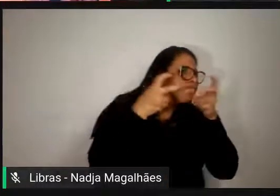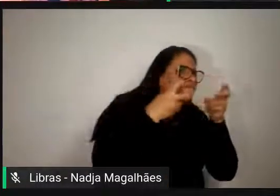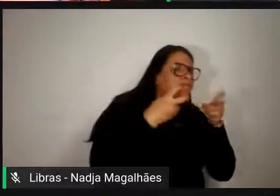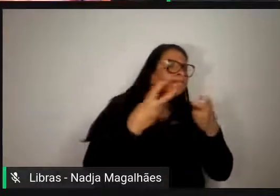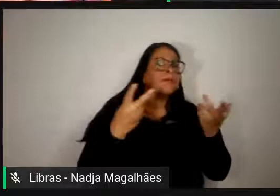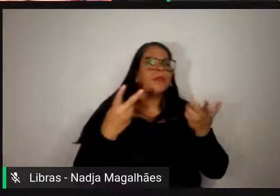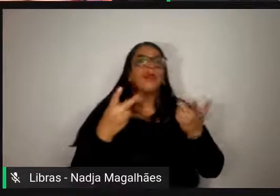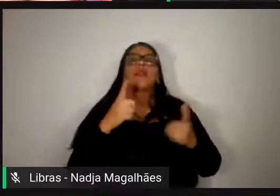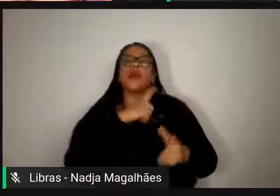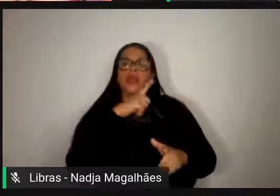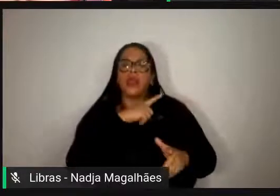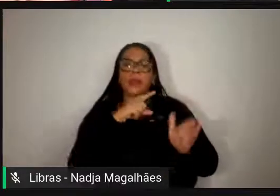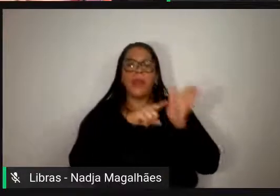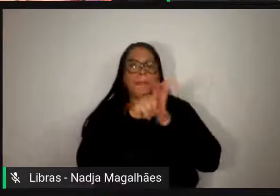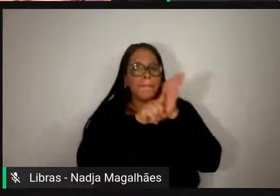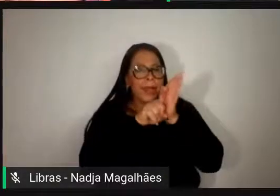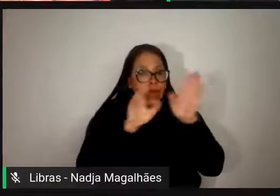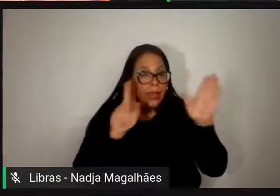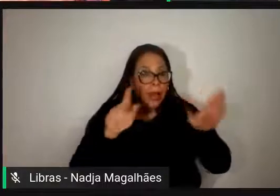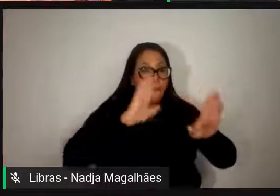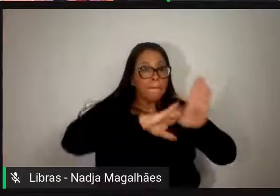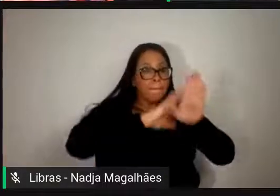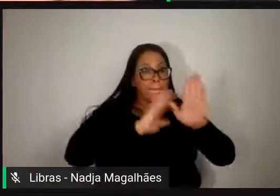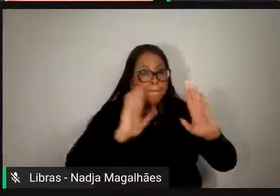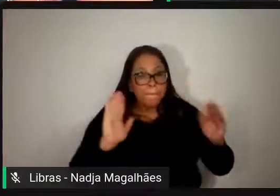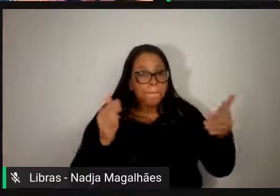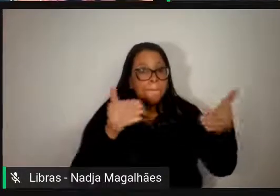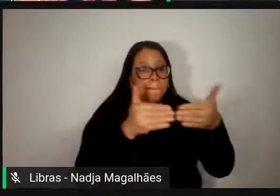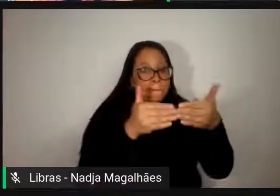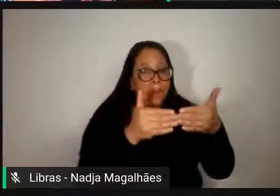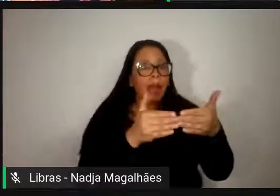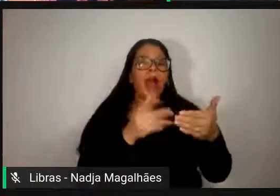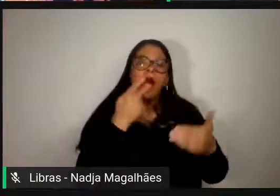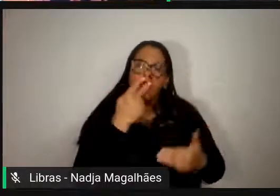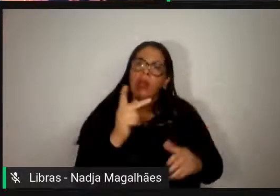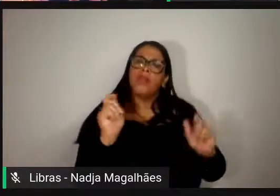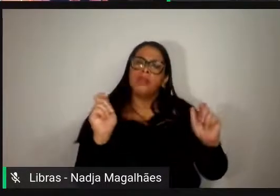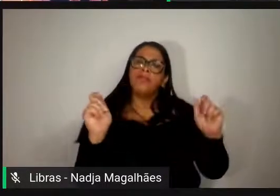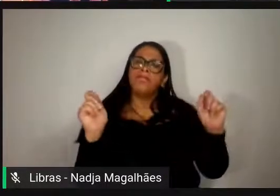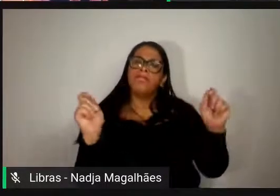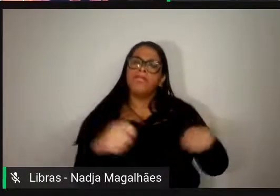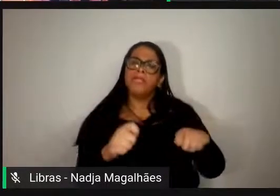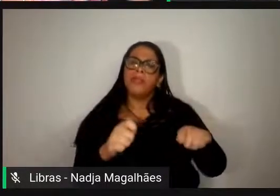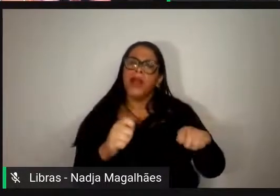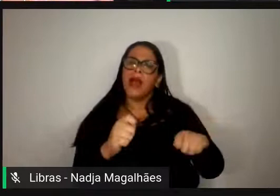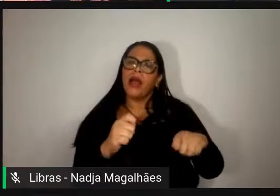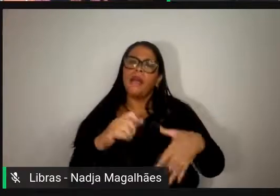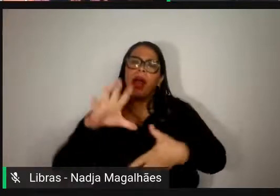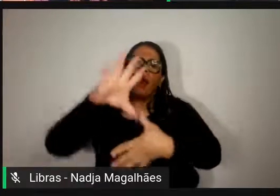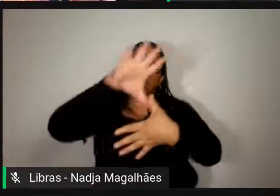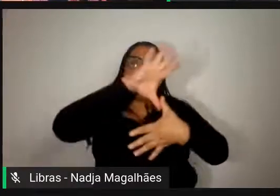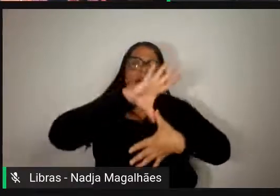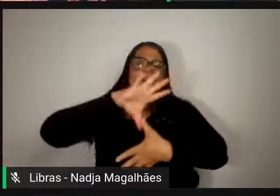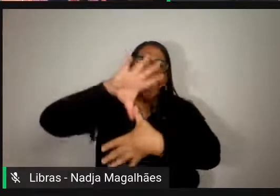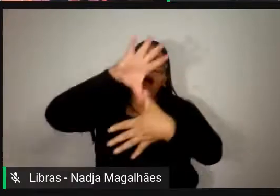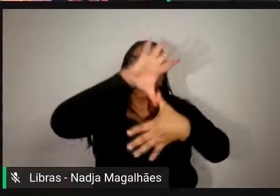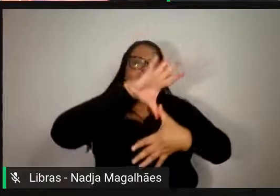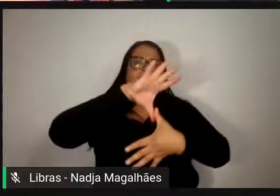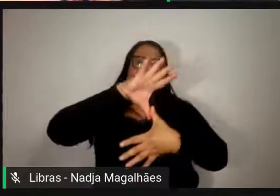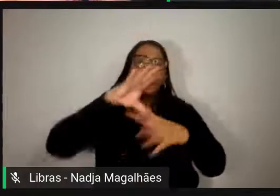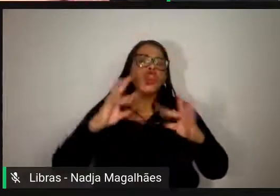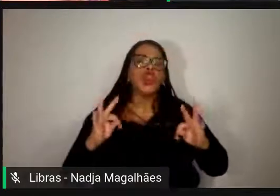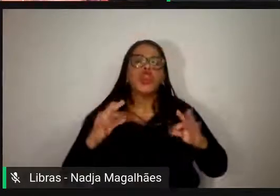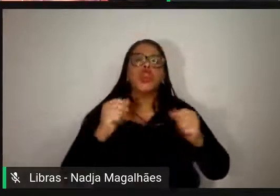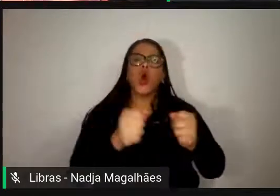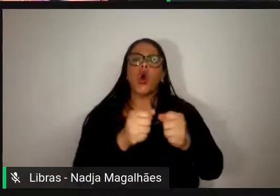a minha pesquisa, ela confirmou que isso pode ser levado para o continente, para as casas parlamentares do continente.